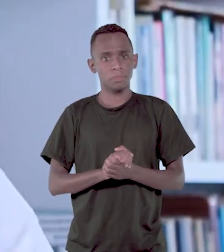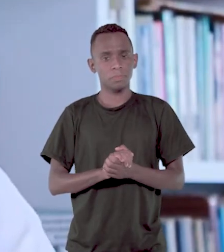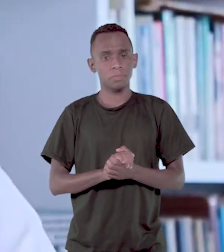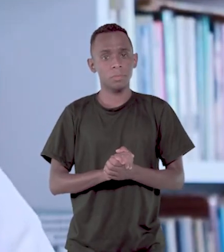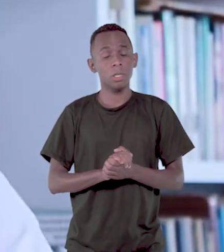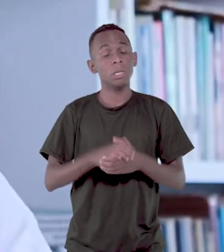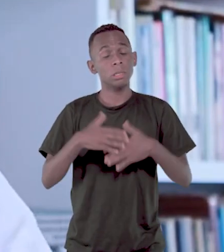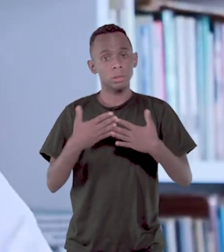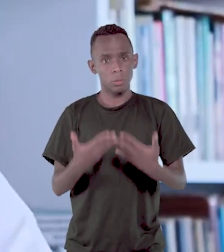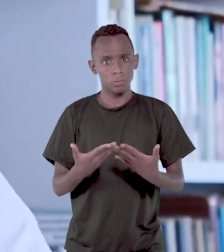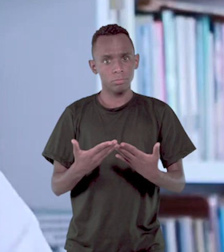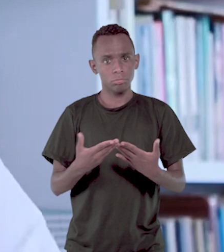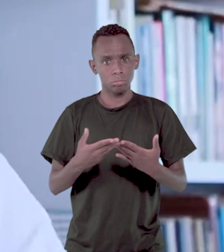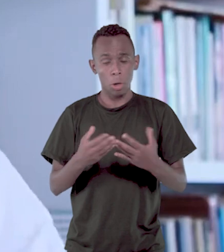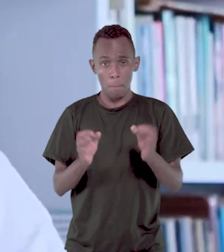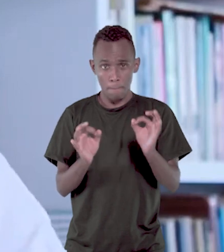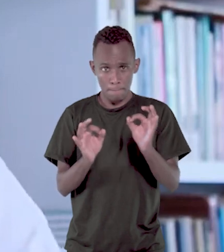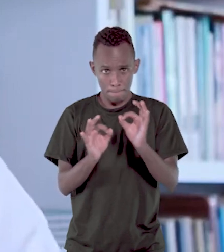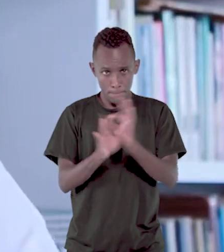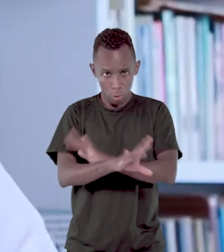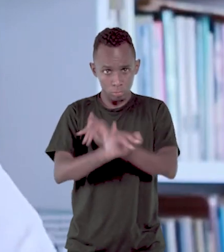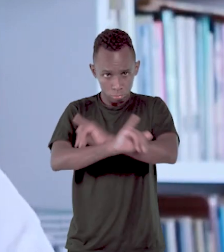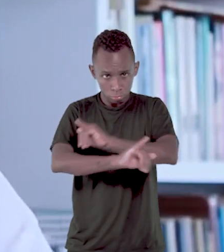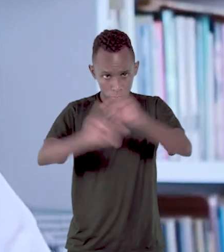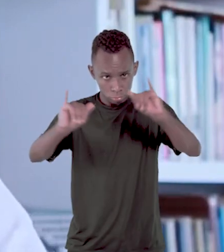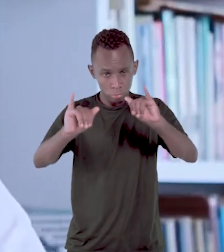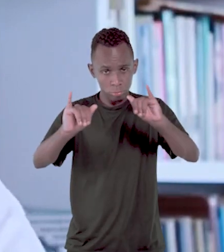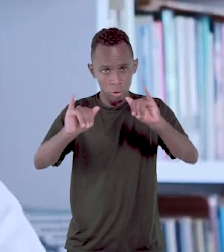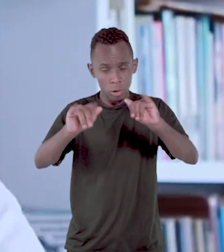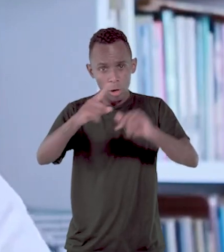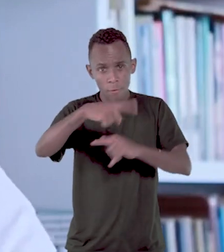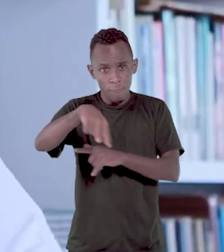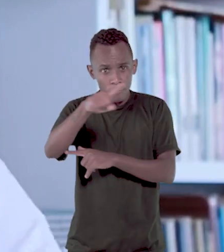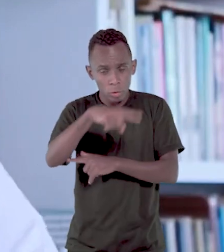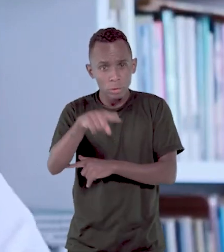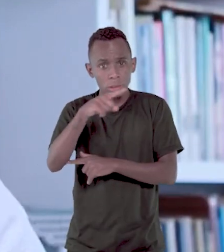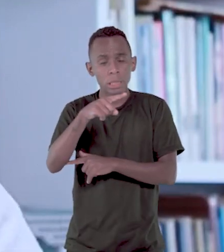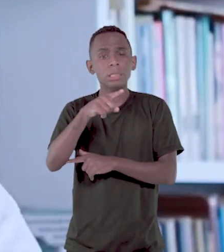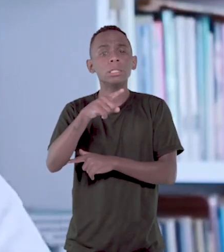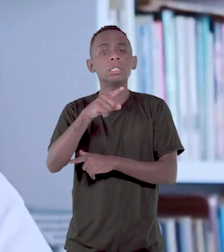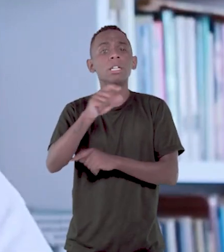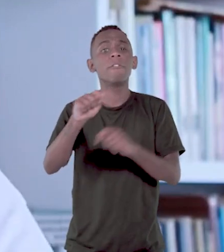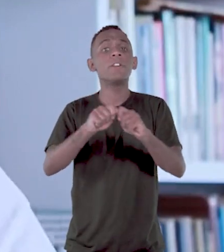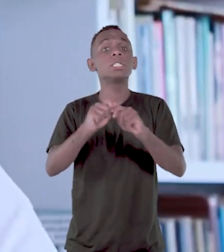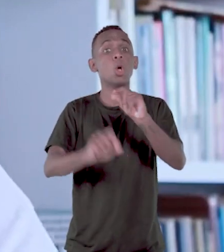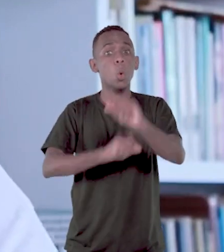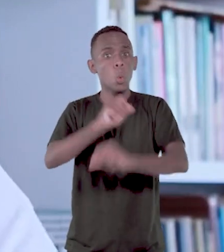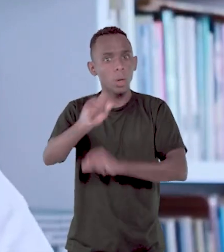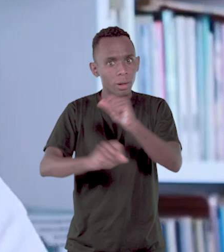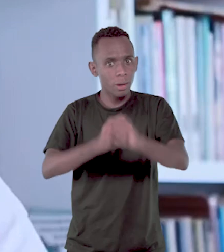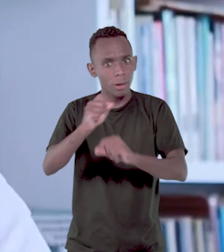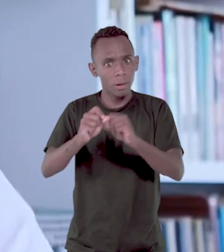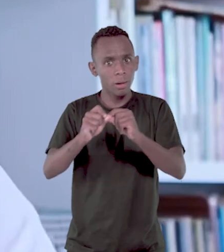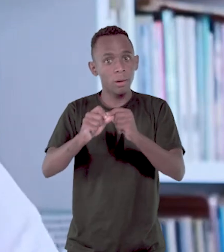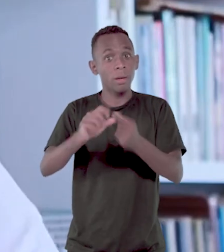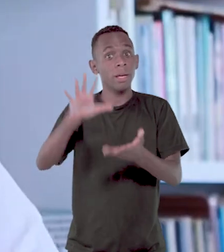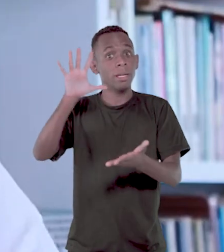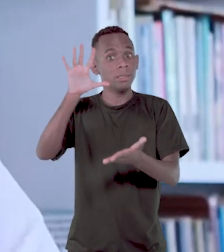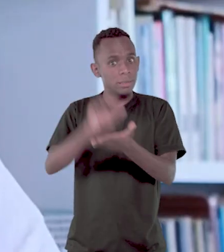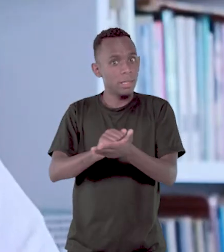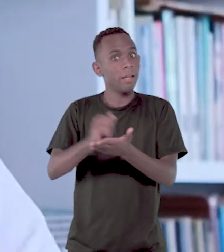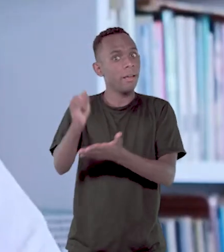Book Company. Bem, feito isso, eu peço que vocês que estão nos assistindo apertem aí o